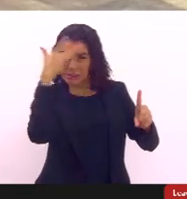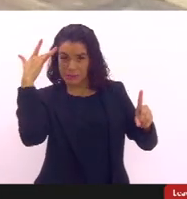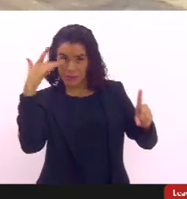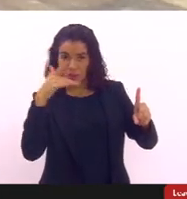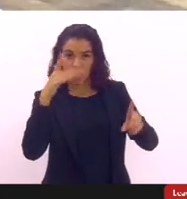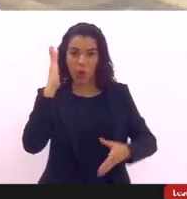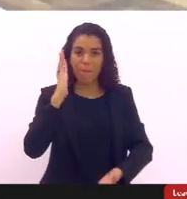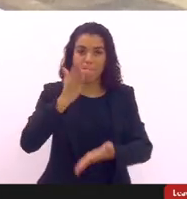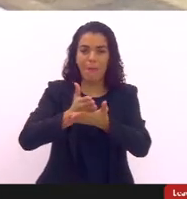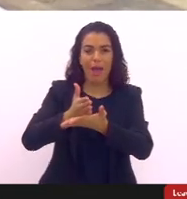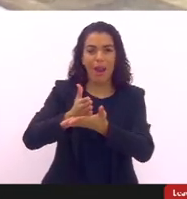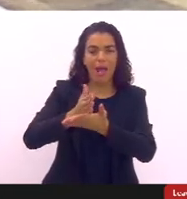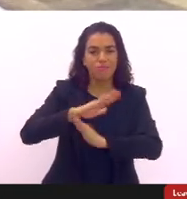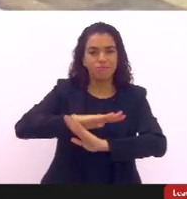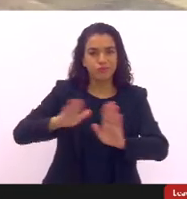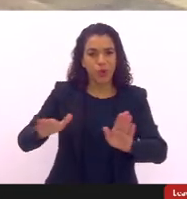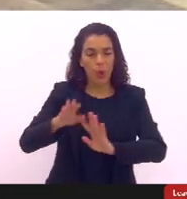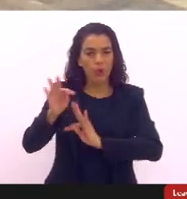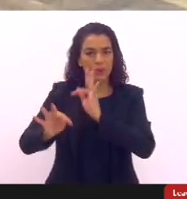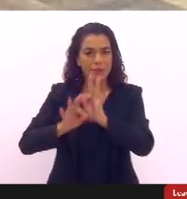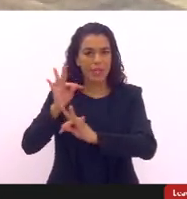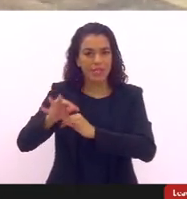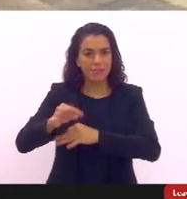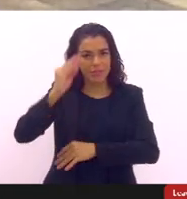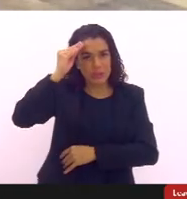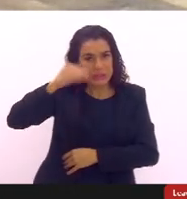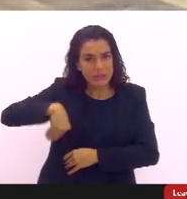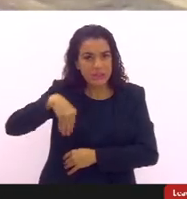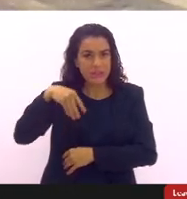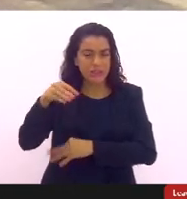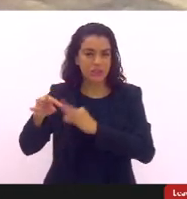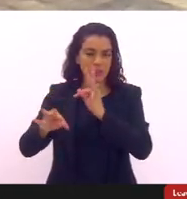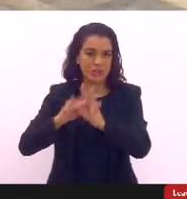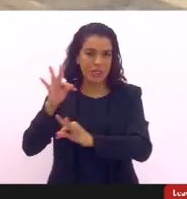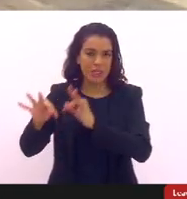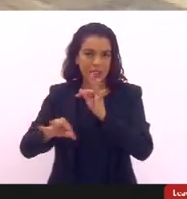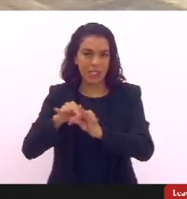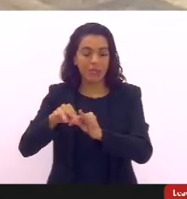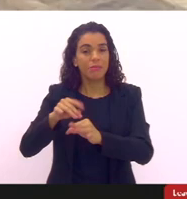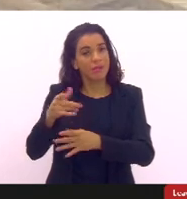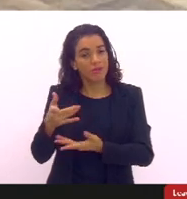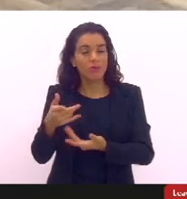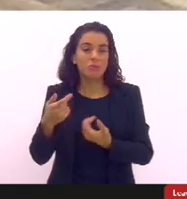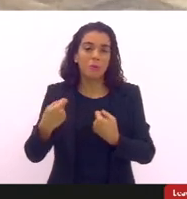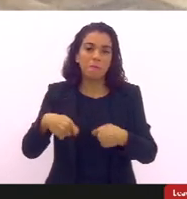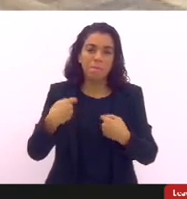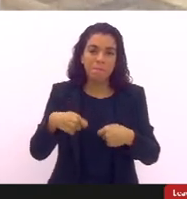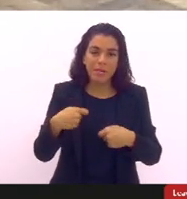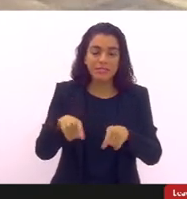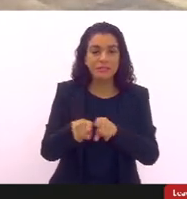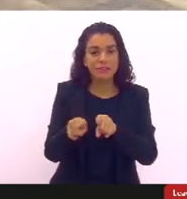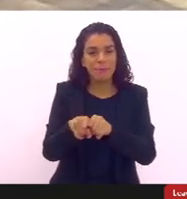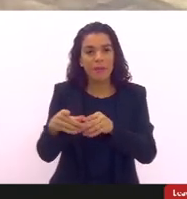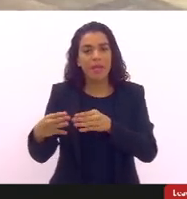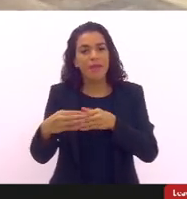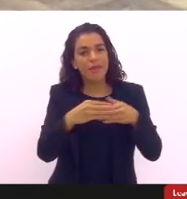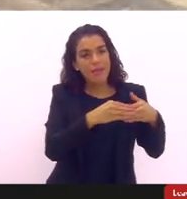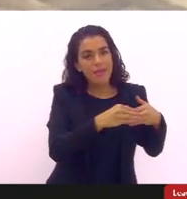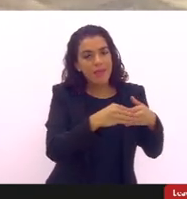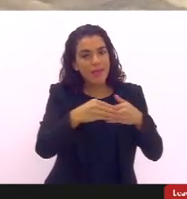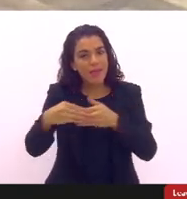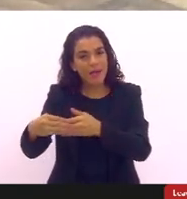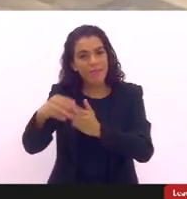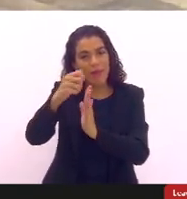o tratamento? A gente precisa fazer um melhor encaminhamento à rede de saúde.